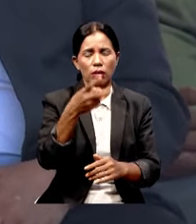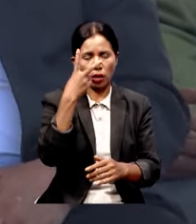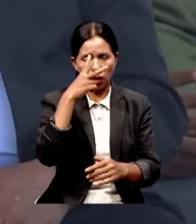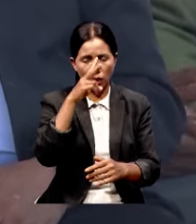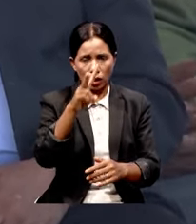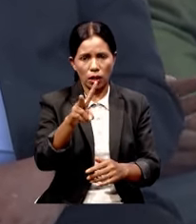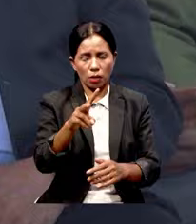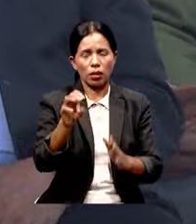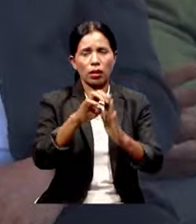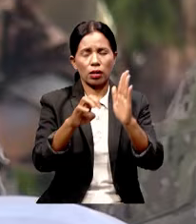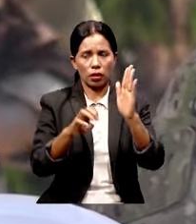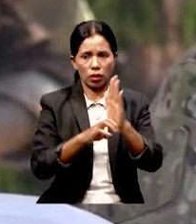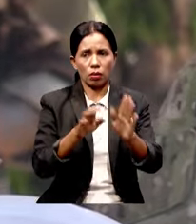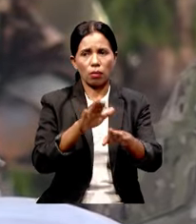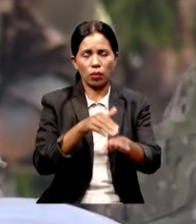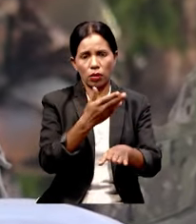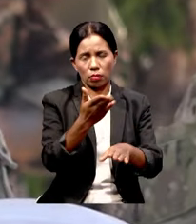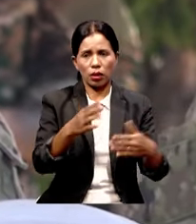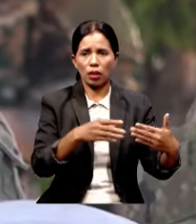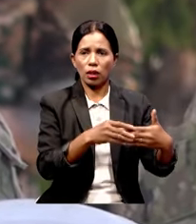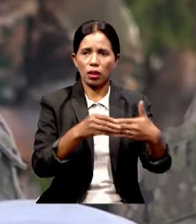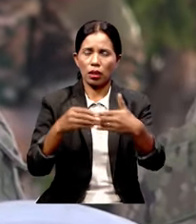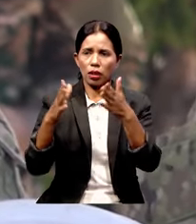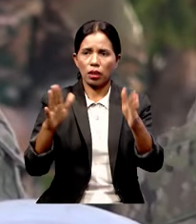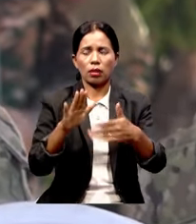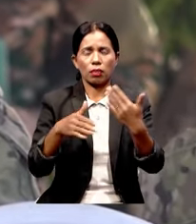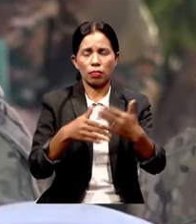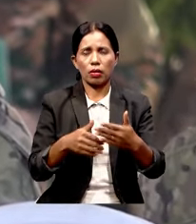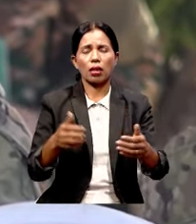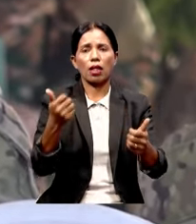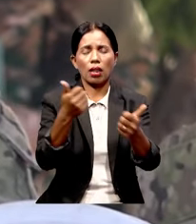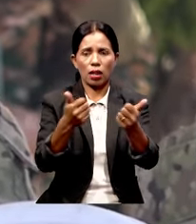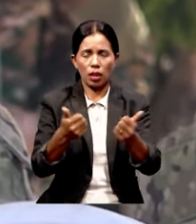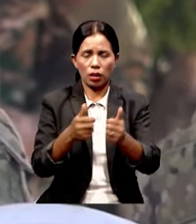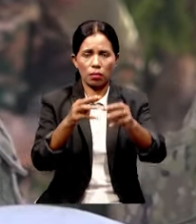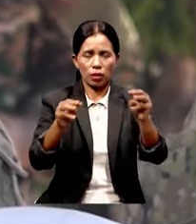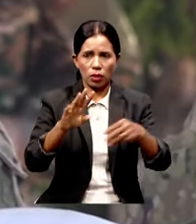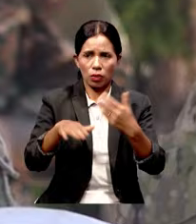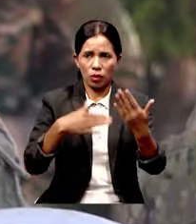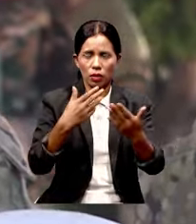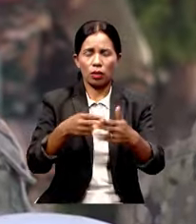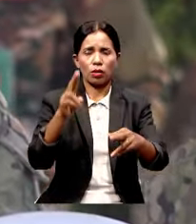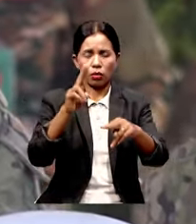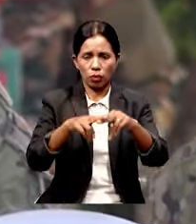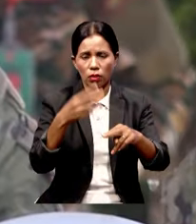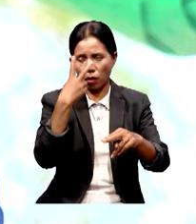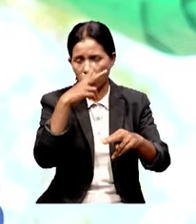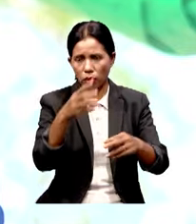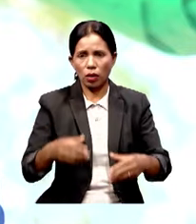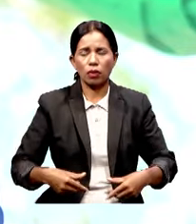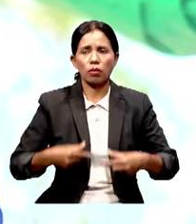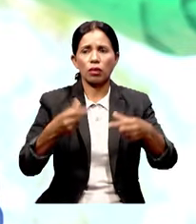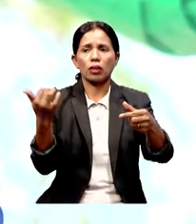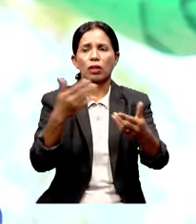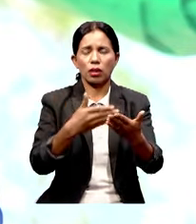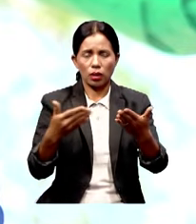instituição, convida e minha líder sira. E minha boa sira, arte marciais, arte rituais sira, tudo está hoje, entrega se a minha tributo.